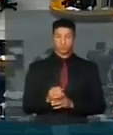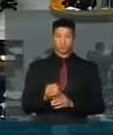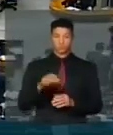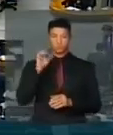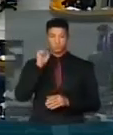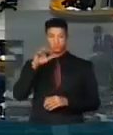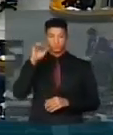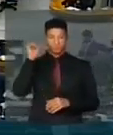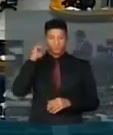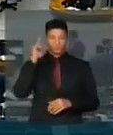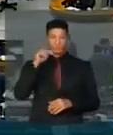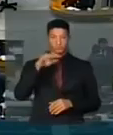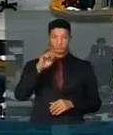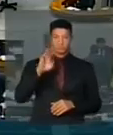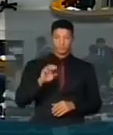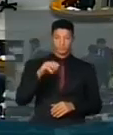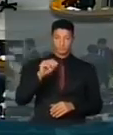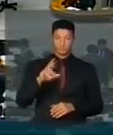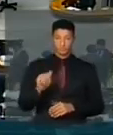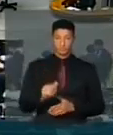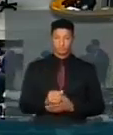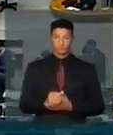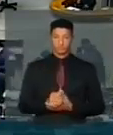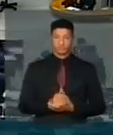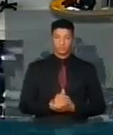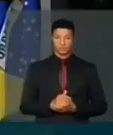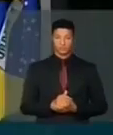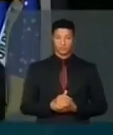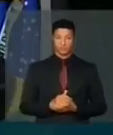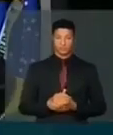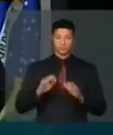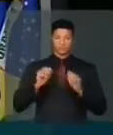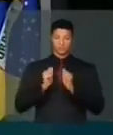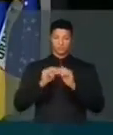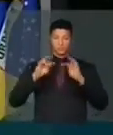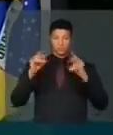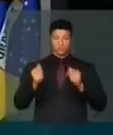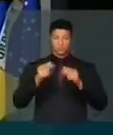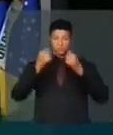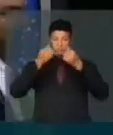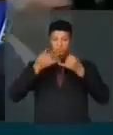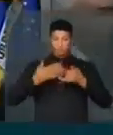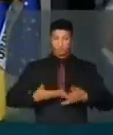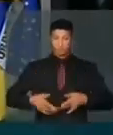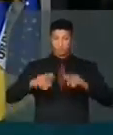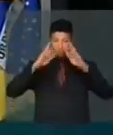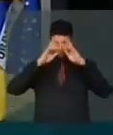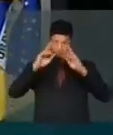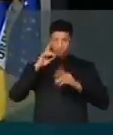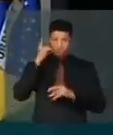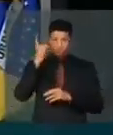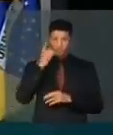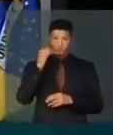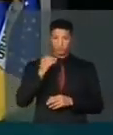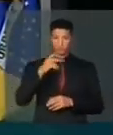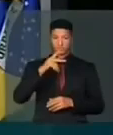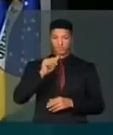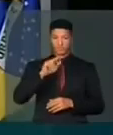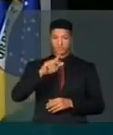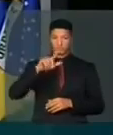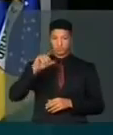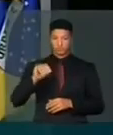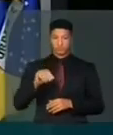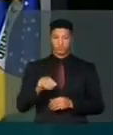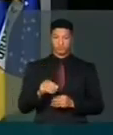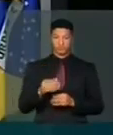ouvir o deputado André Moura. Com todo o respeito, o discurso aqui do nobre deputado Paulo